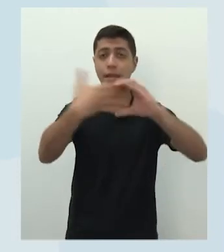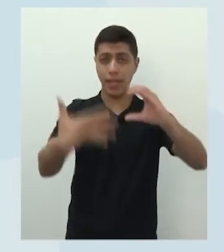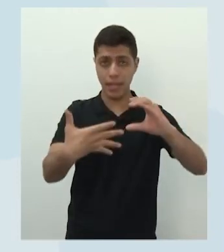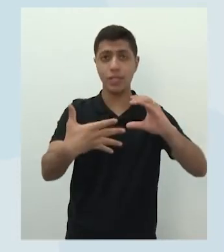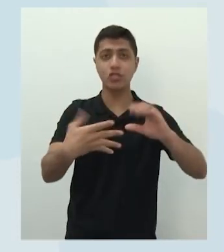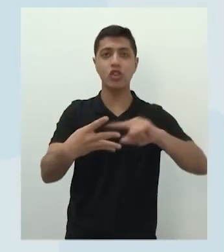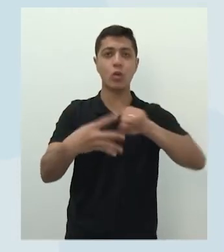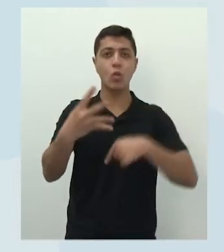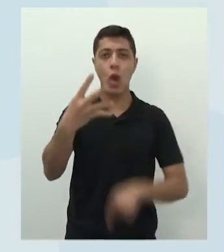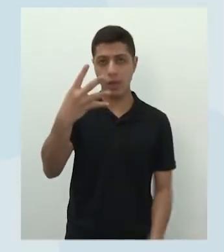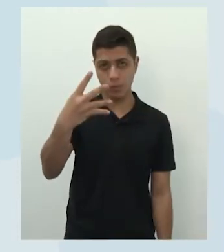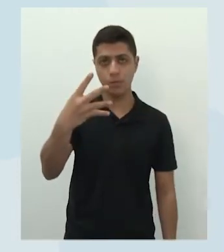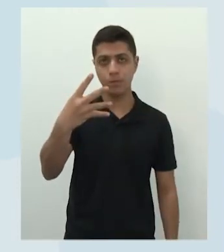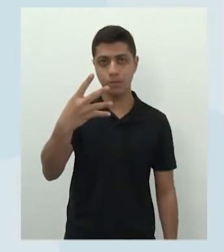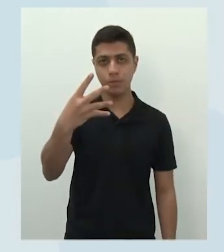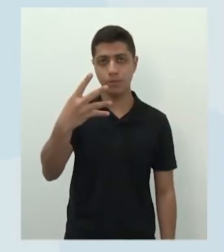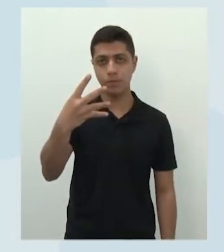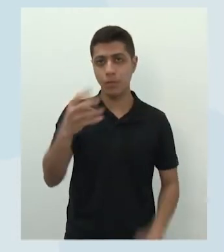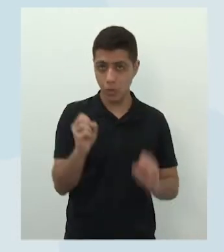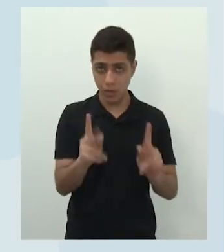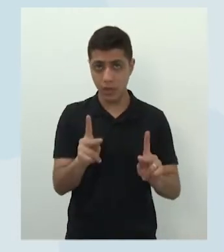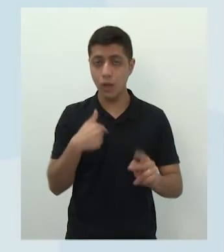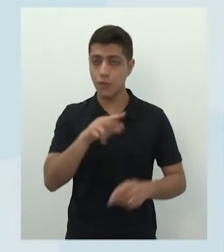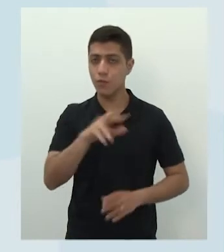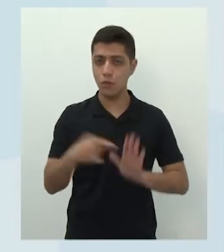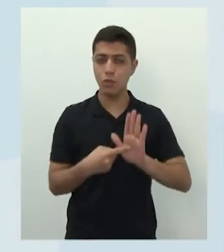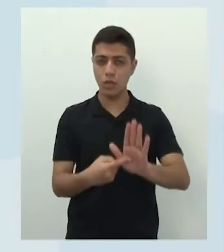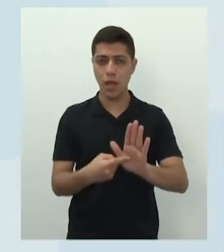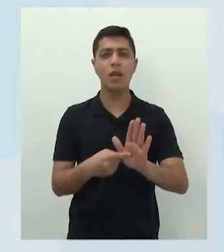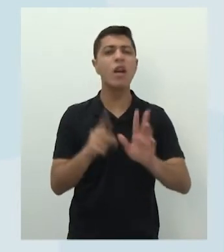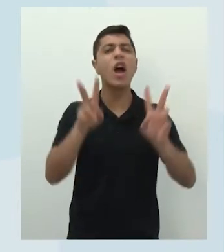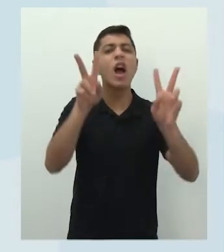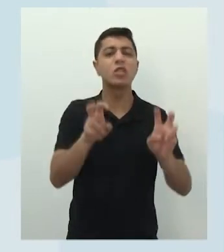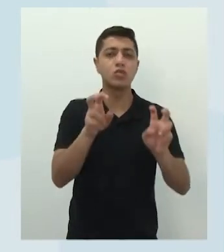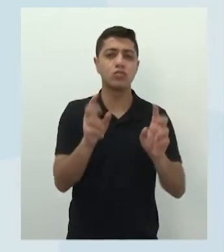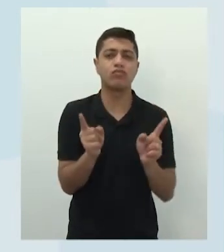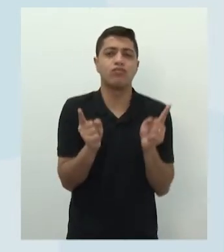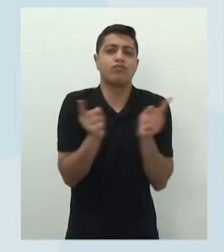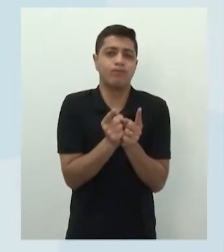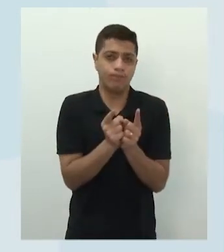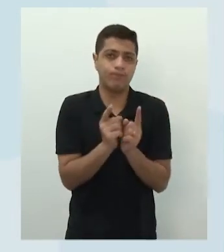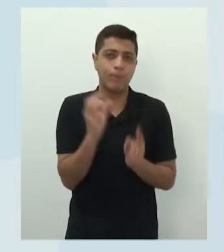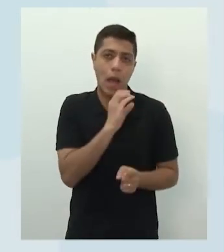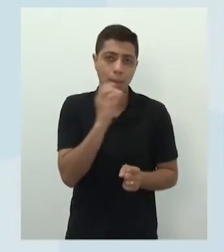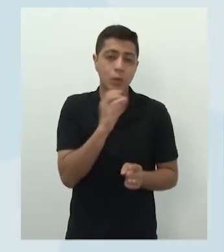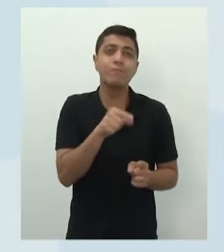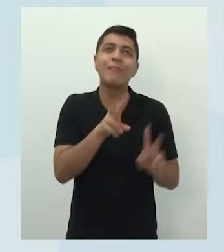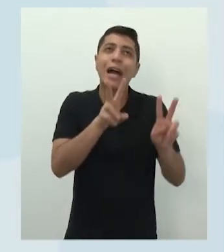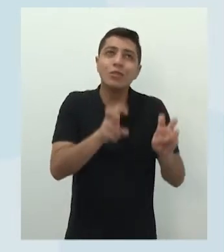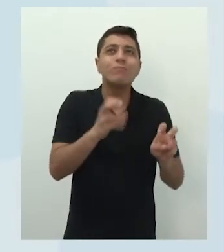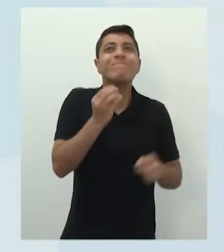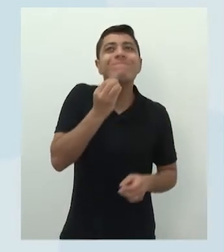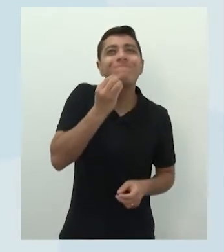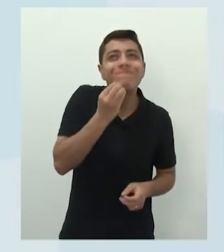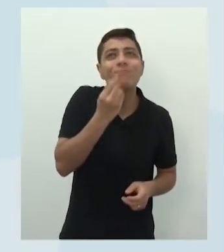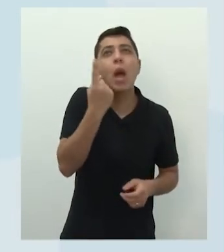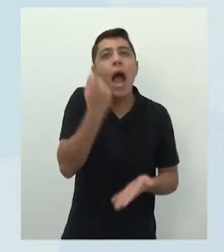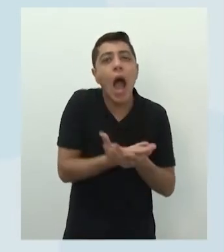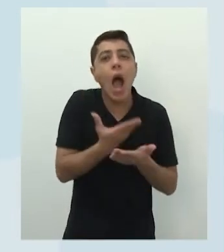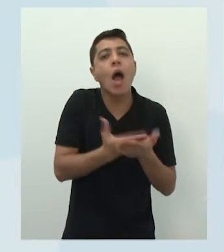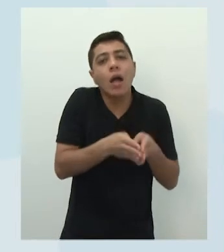de interação, tá? Eu vou passar mais rapidamente, esse assunto é um assunto que mereceria uma aula só para isso, mas é um preâmbulo que eu